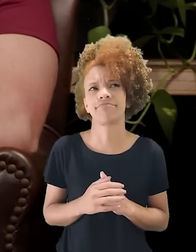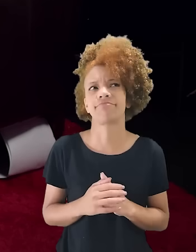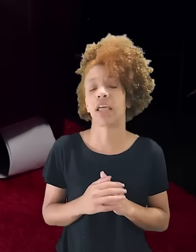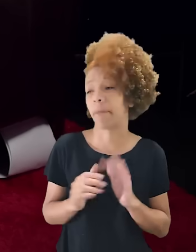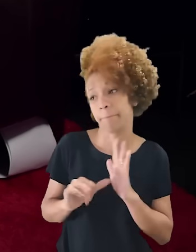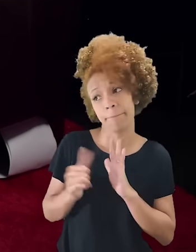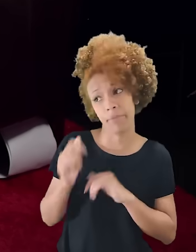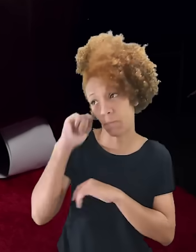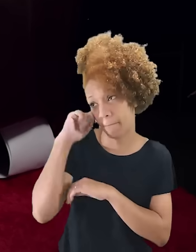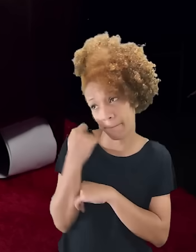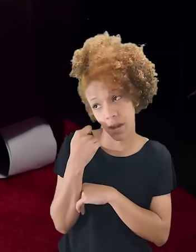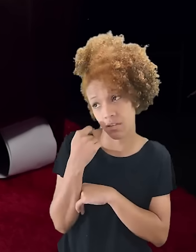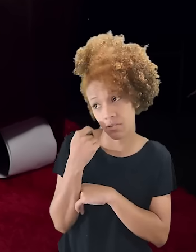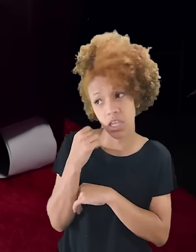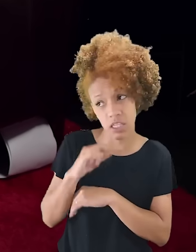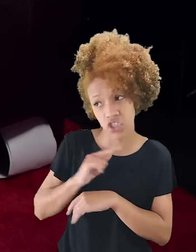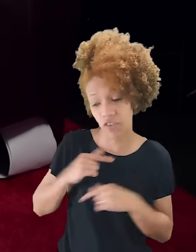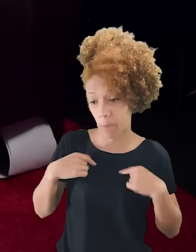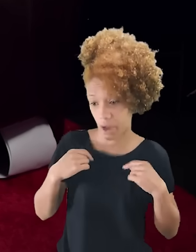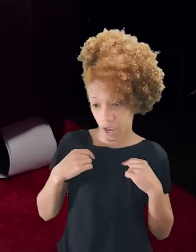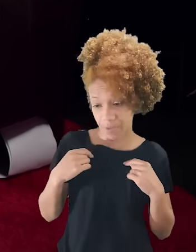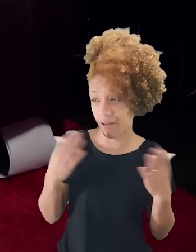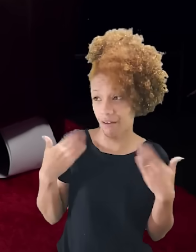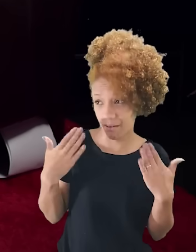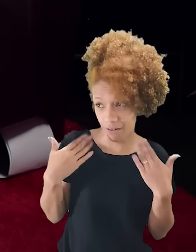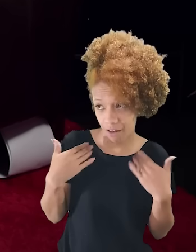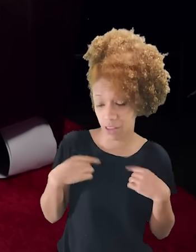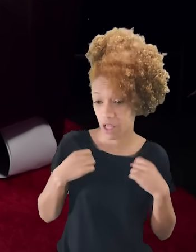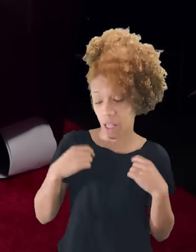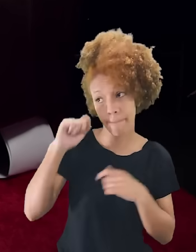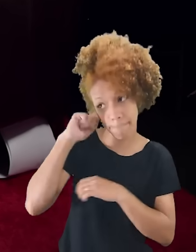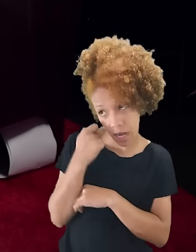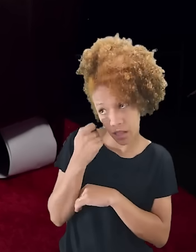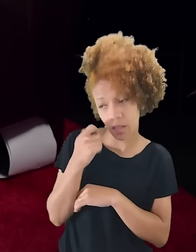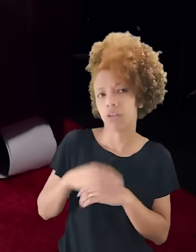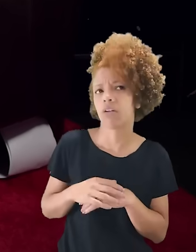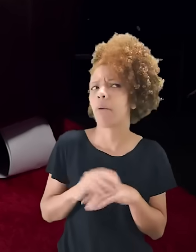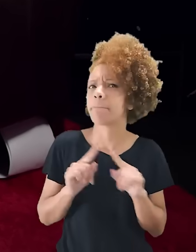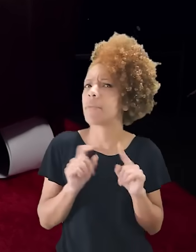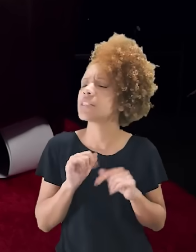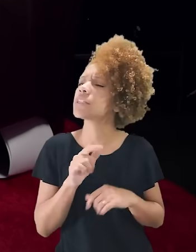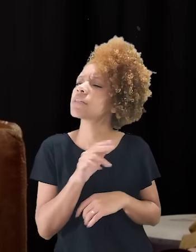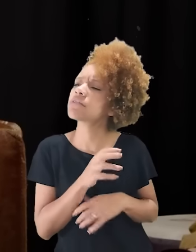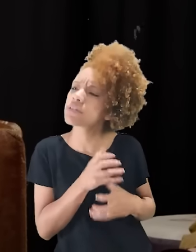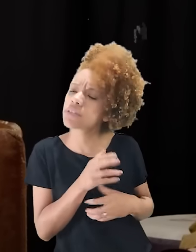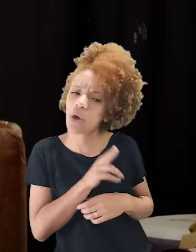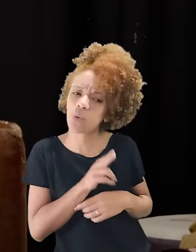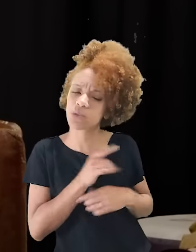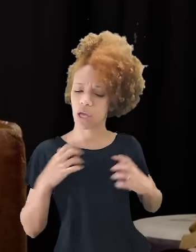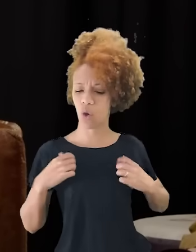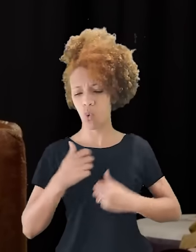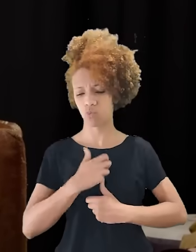mostrar cara primeiro preto se ele quiser usar camiseta que tá muito calor ele de camiseta preta mas se ele quiser usar um